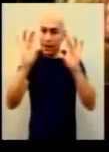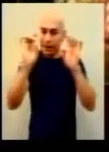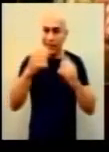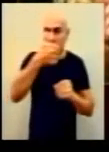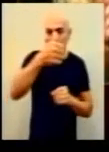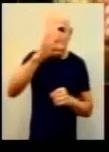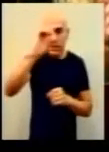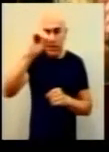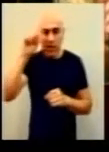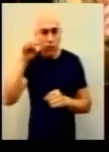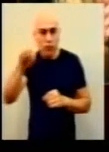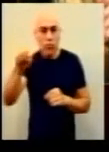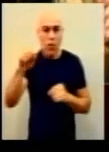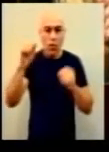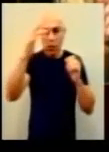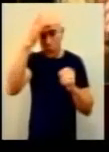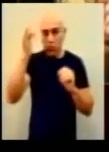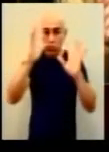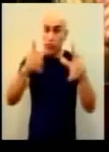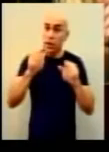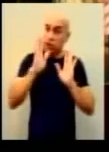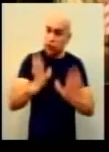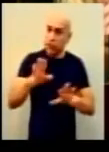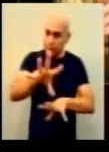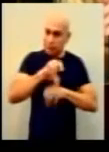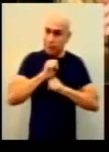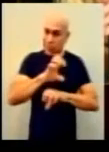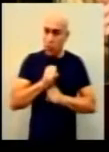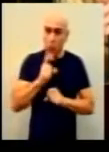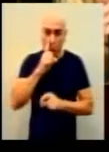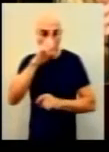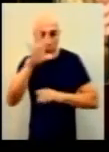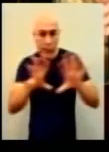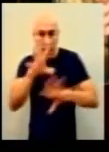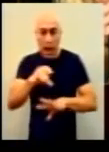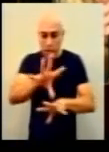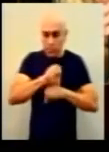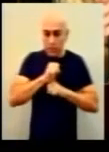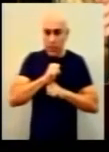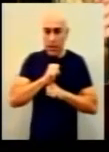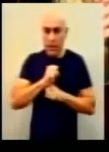1.400 pessoas em Rio Preto foram contaminadas ou estão no risco de se contaminar. Próximo.